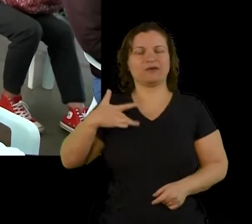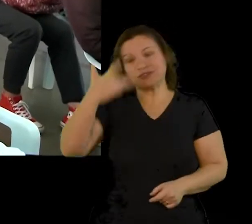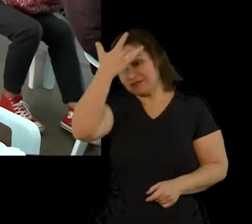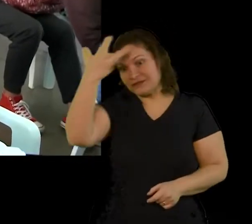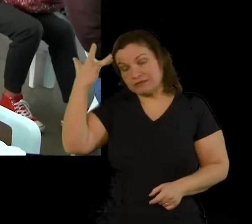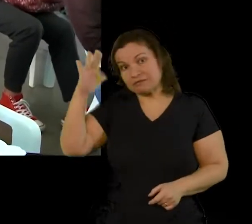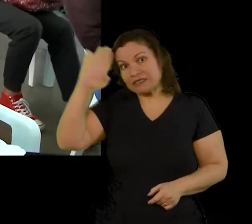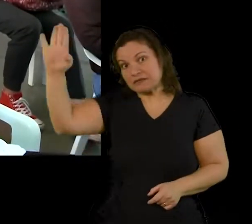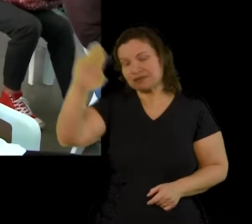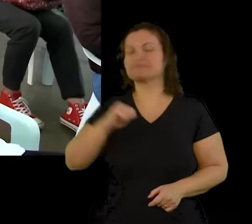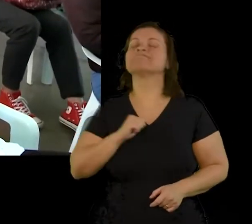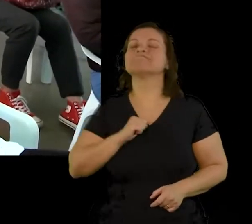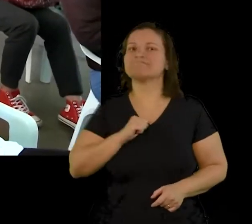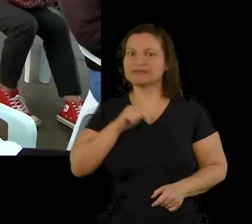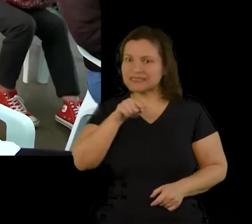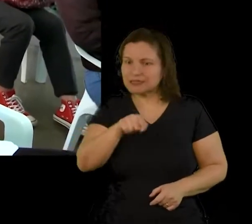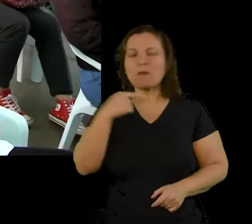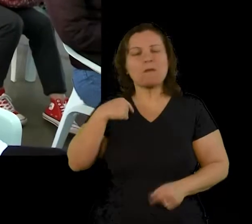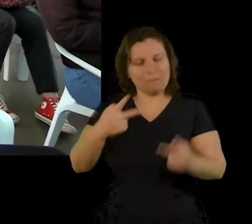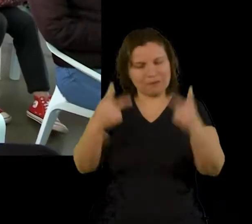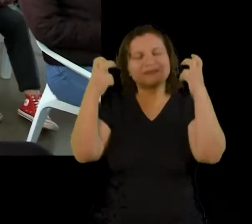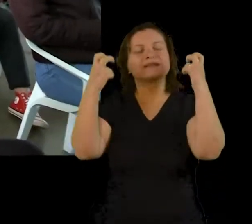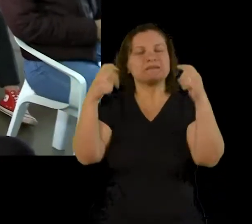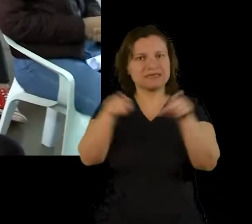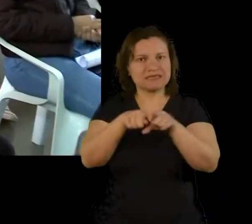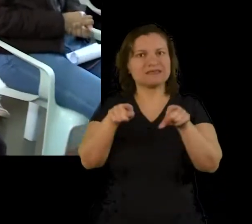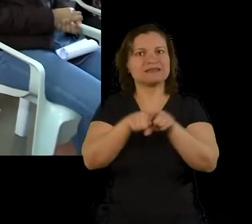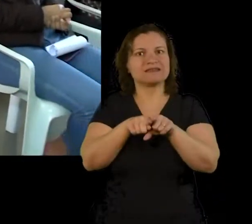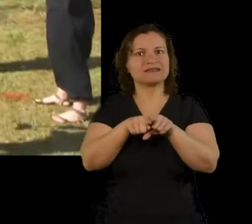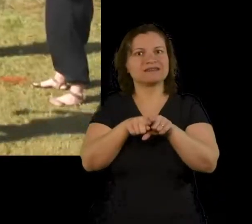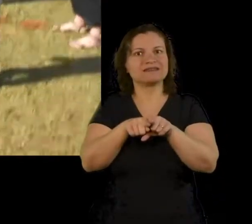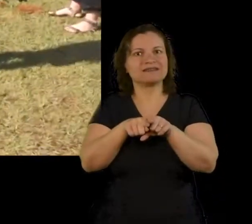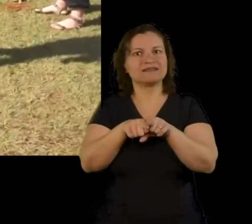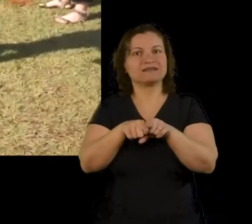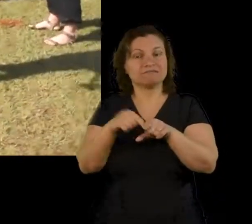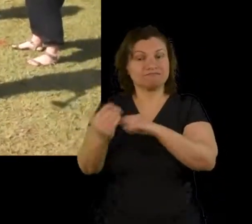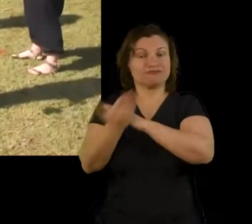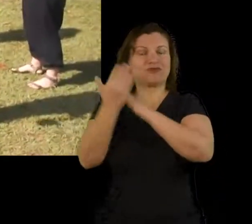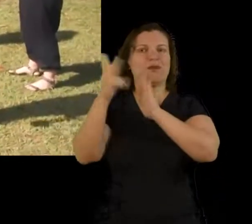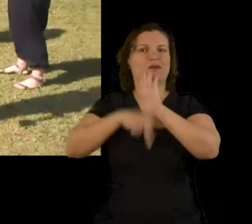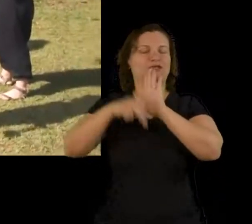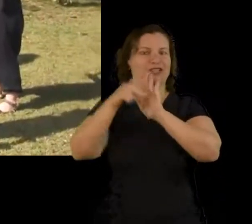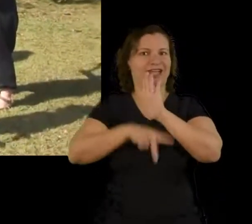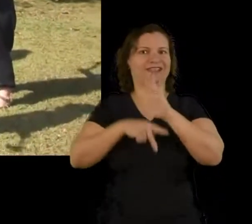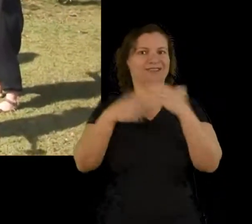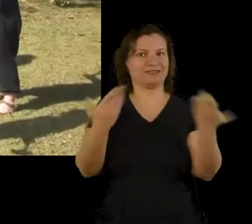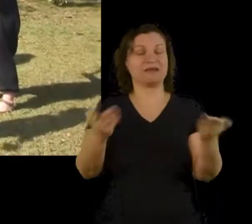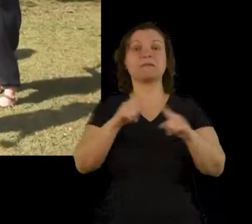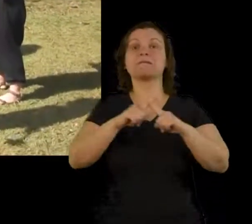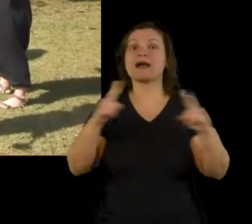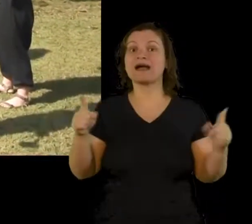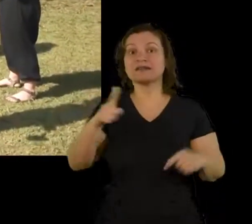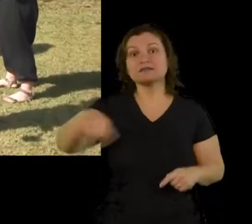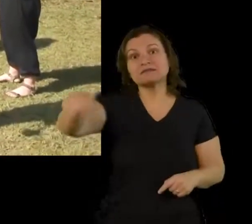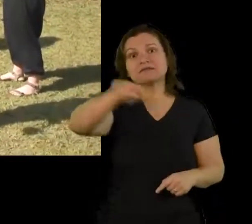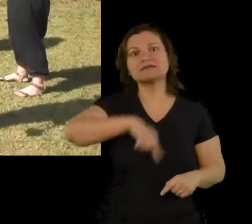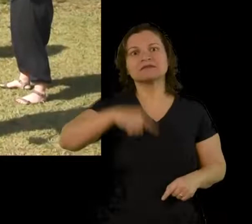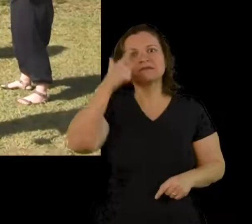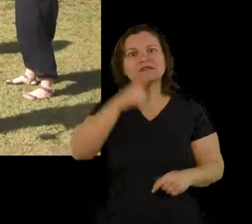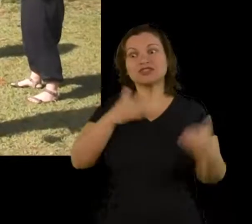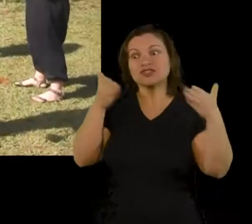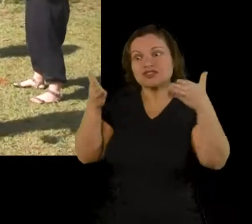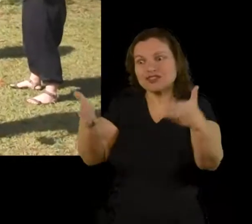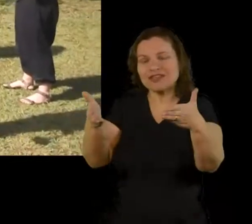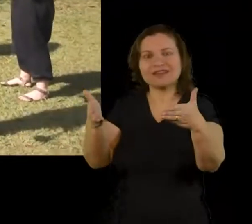principalmente. Isso eu percebi dos meus colegas do projeto. Mas você chegando